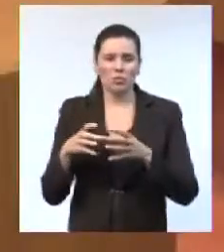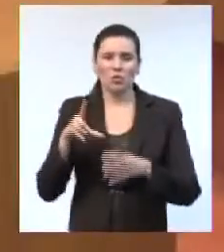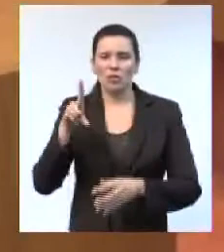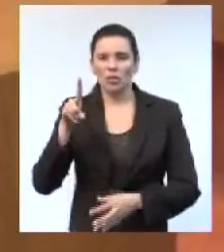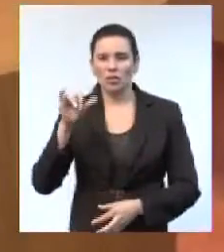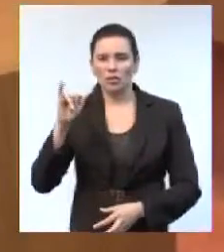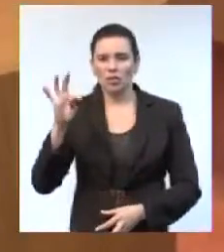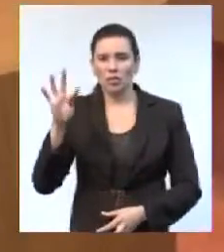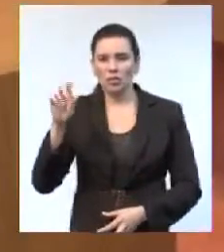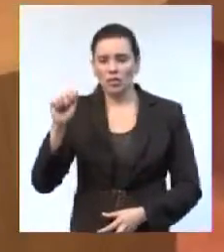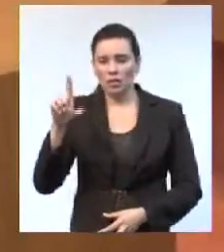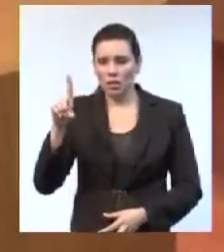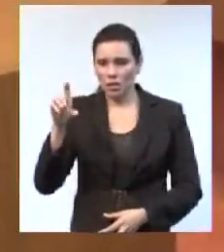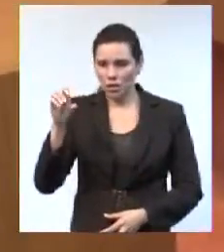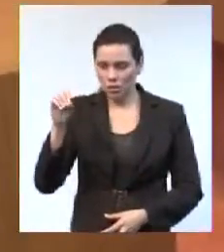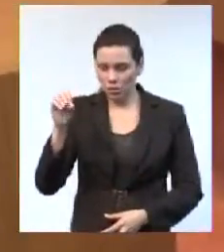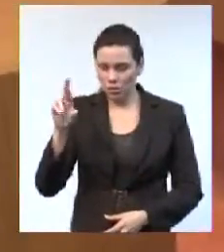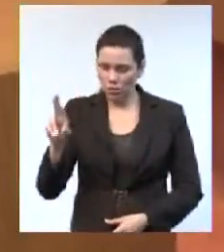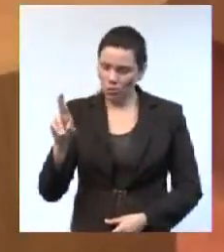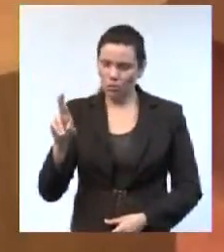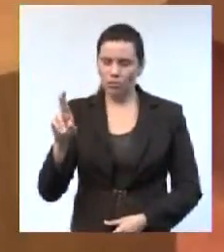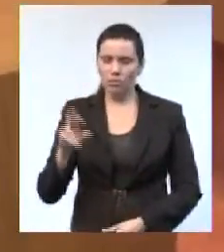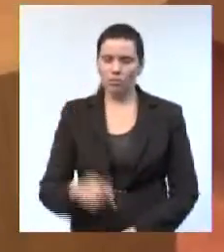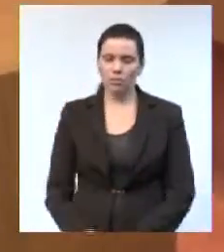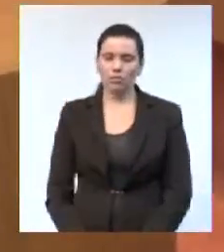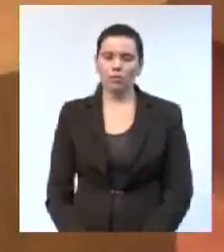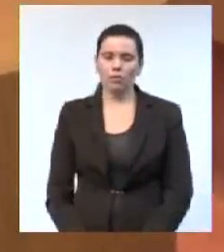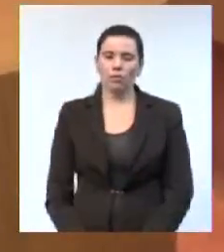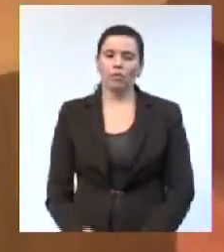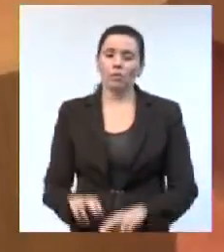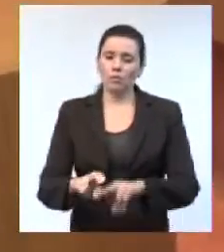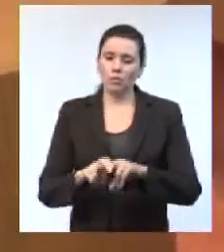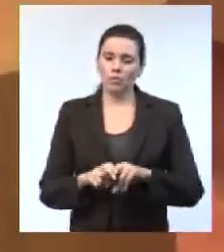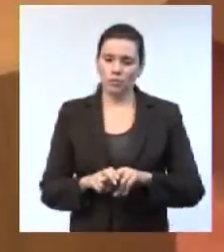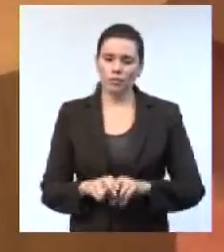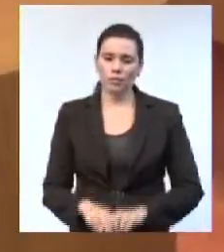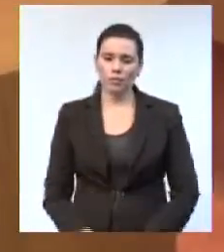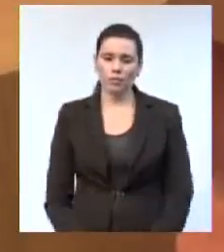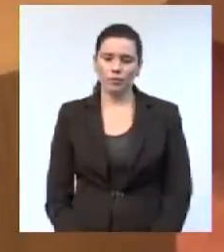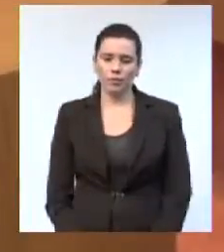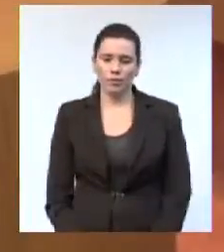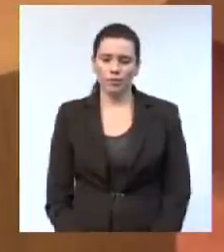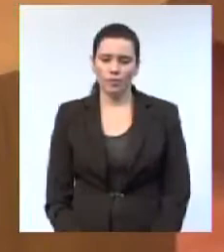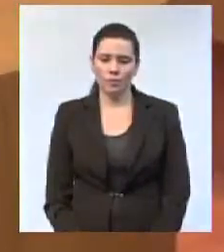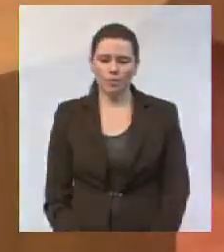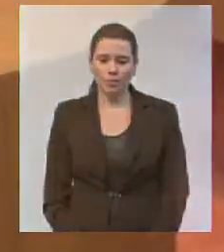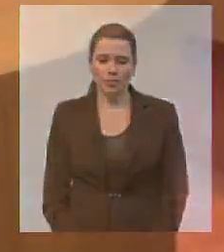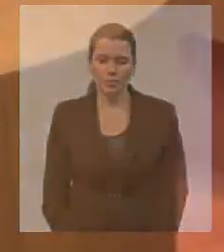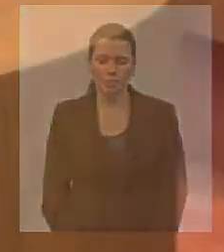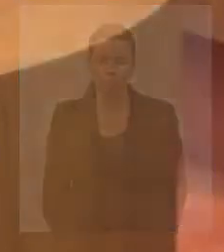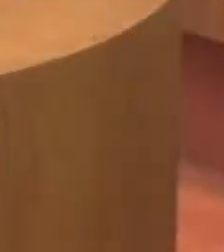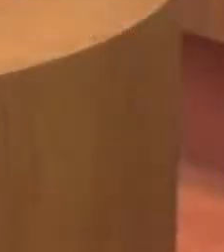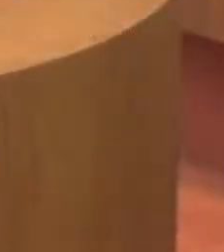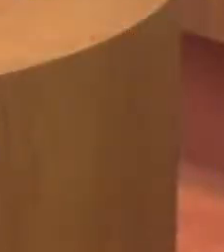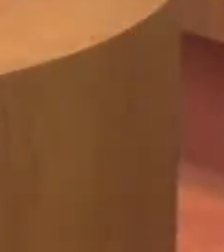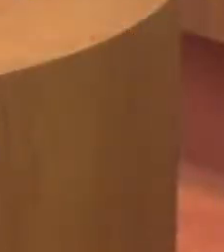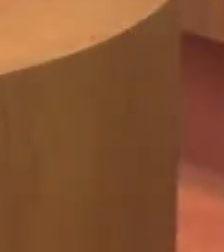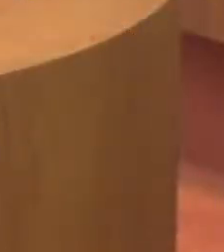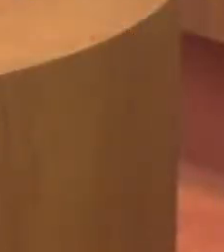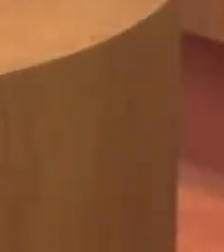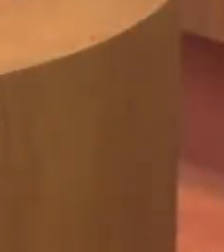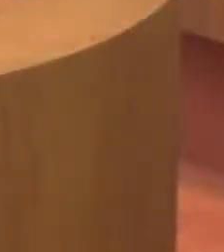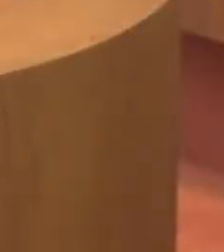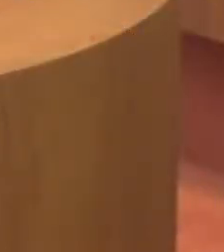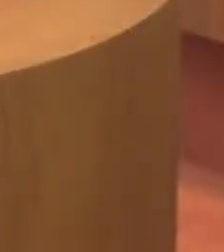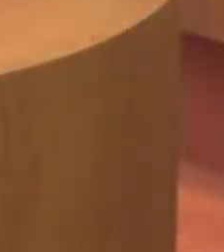presidente. E, portanto, concedo a parte ao deputado Otelino antes de terminar meu pronunciamento. Vossa Excelência depois pode me conceder